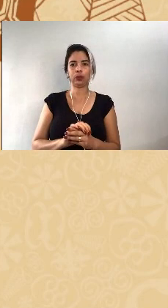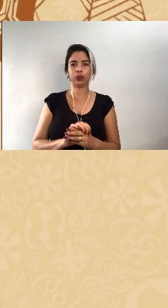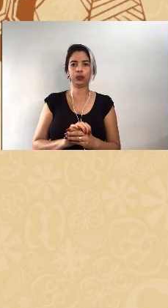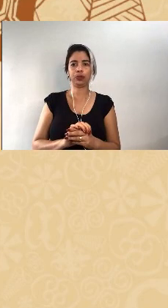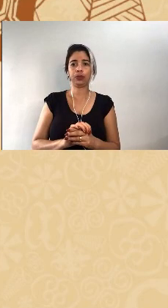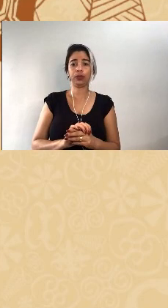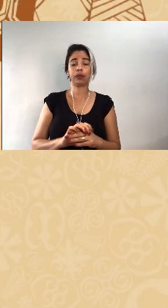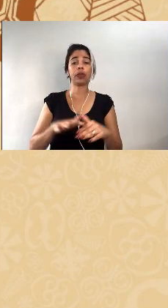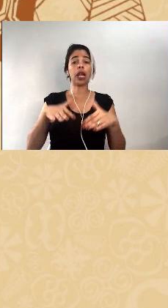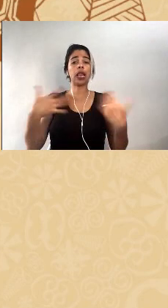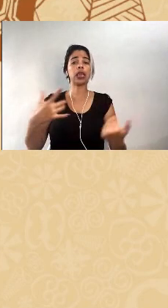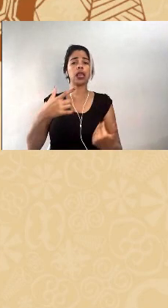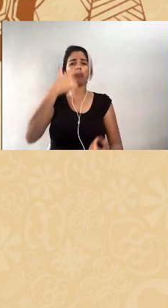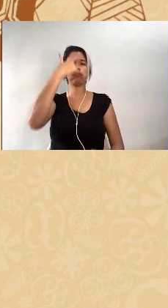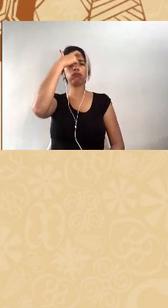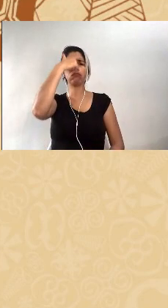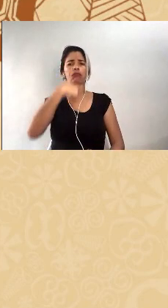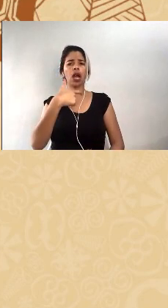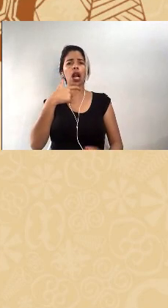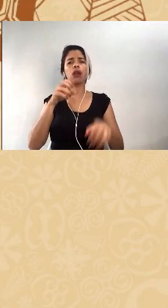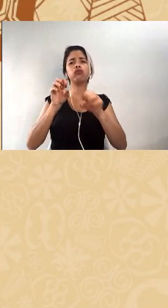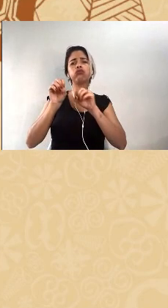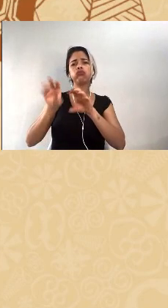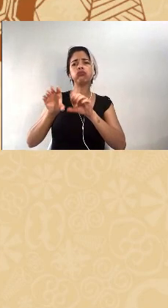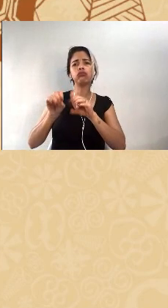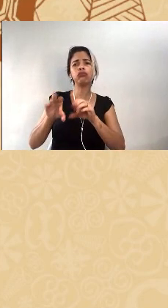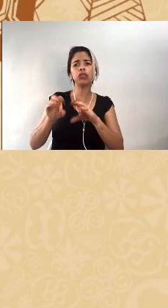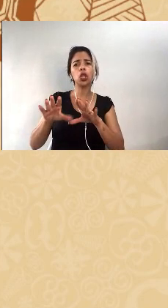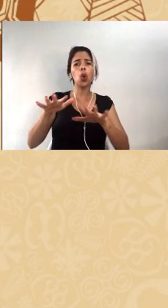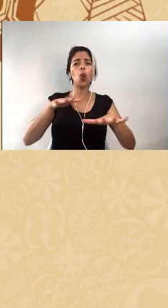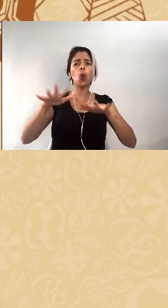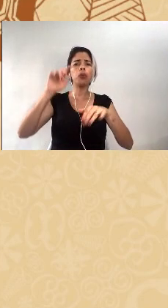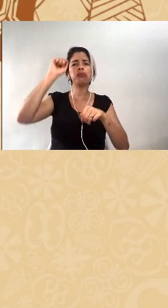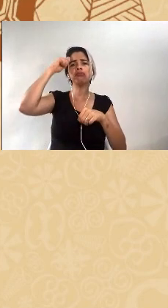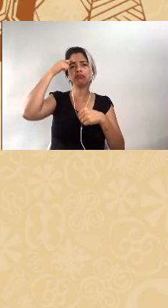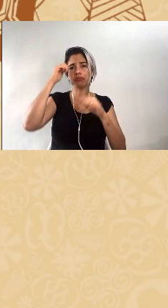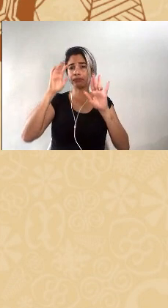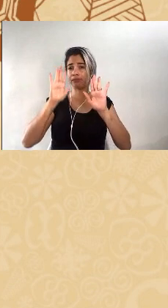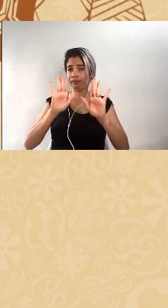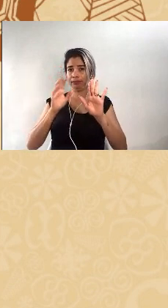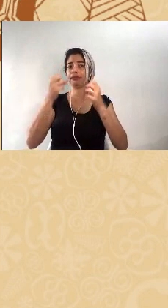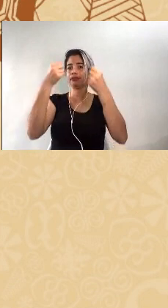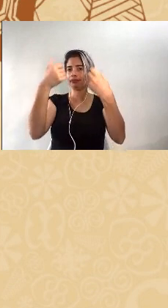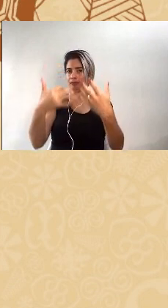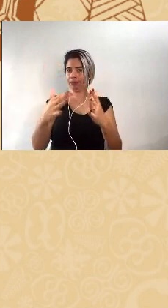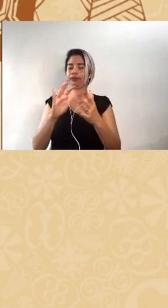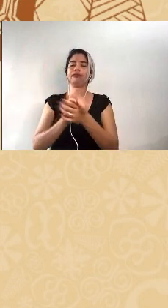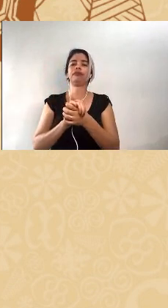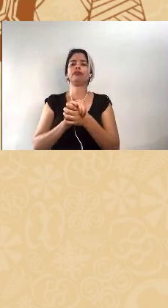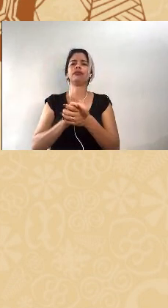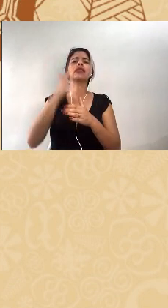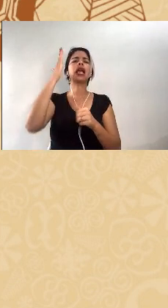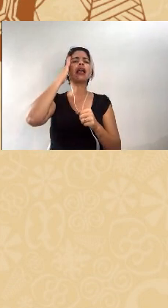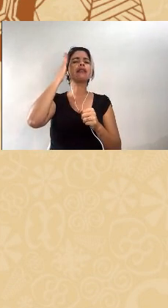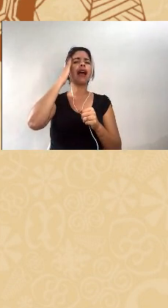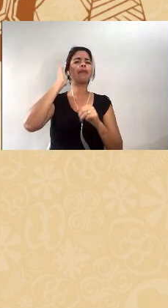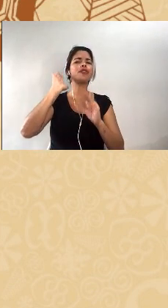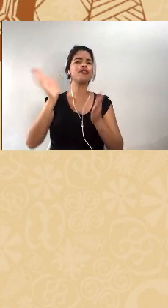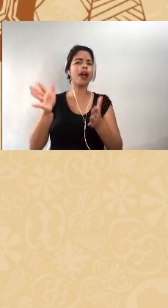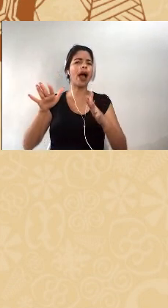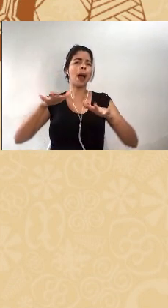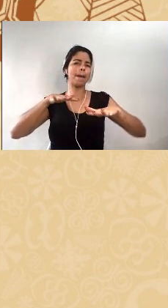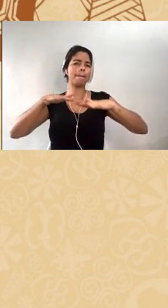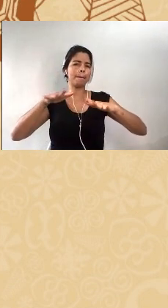Então, o caráter educador do movimento negro, nosso ponto de partida. Então, isso eu já disse, que o movimento social, a gente entende aqui, o movimento